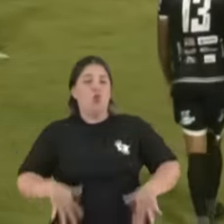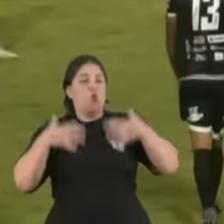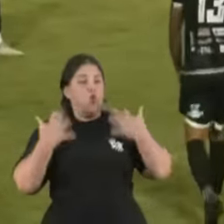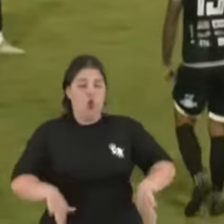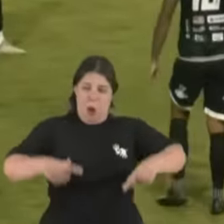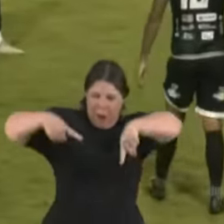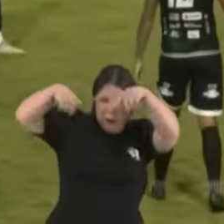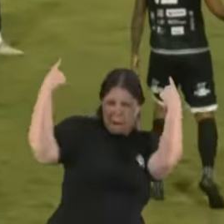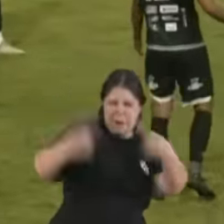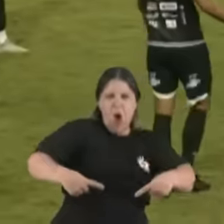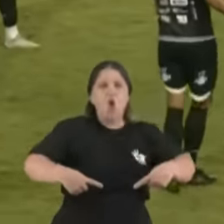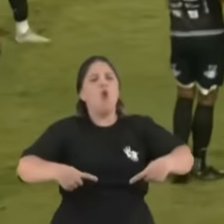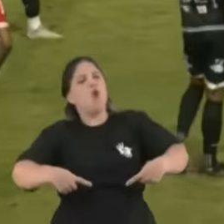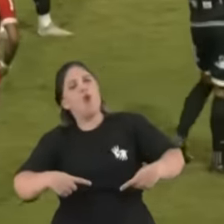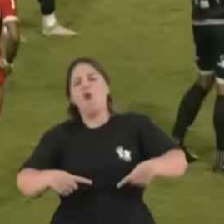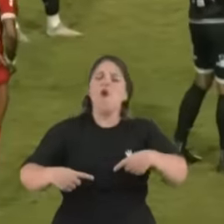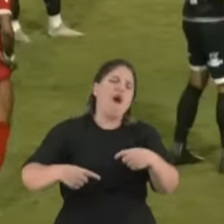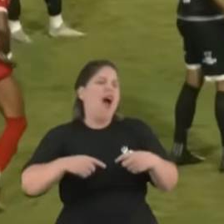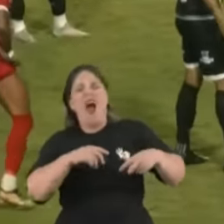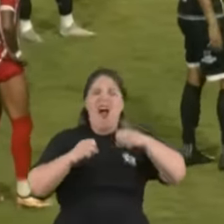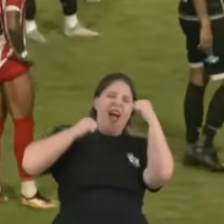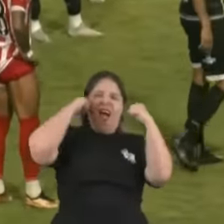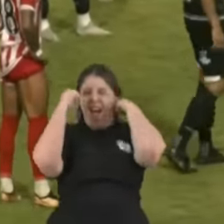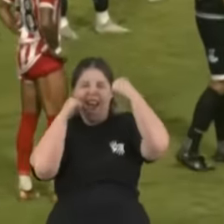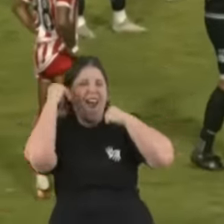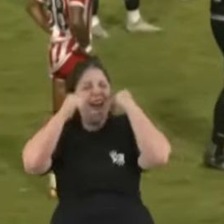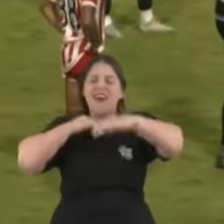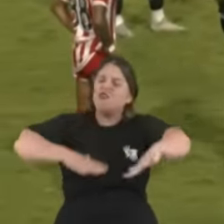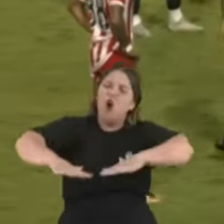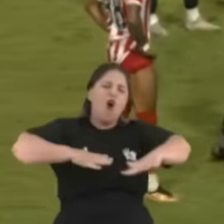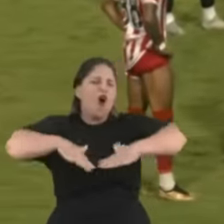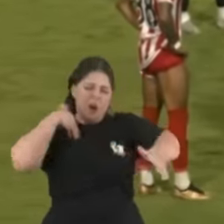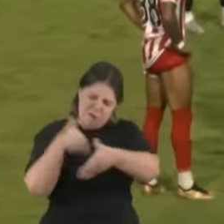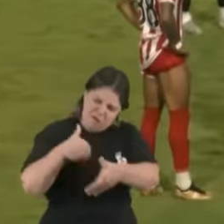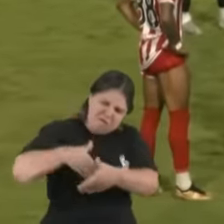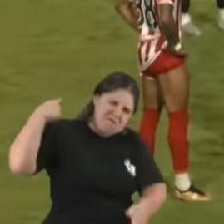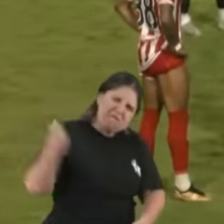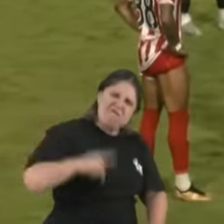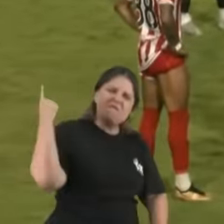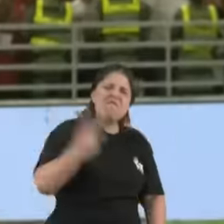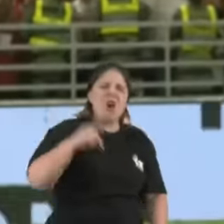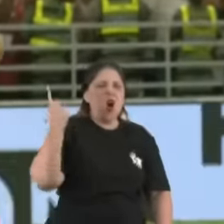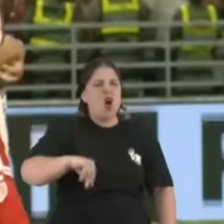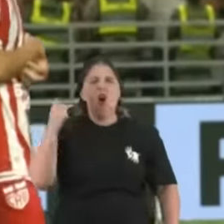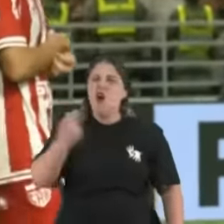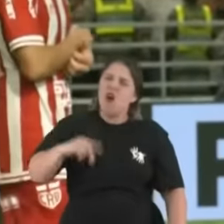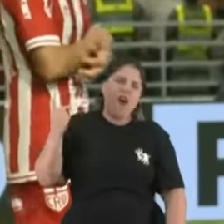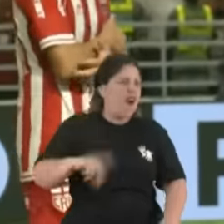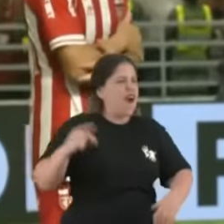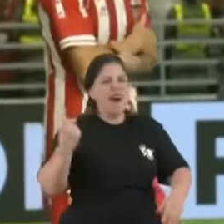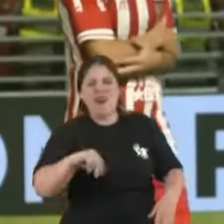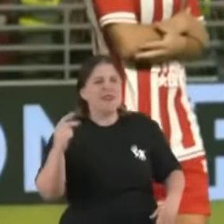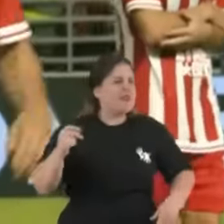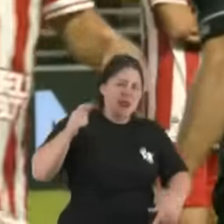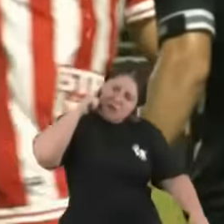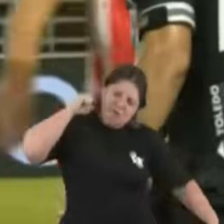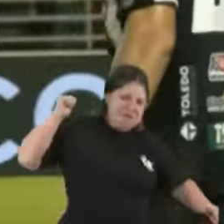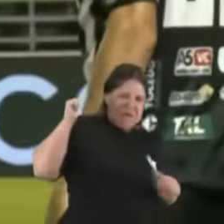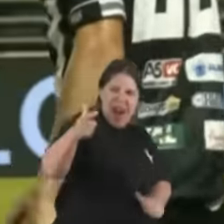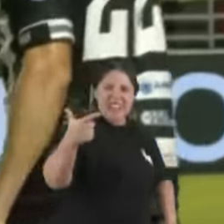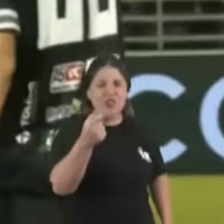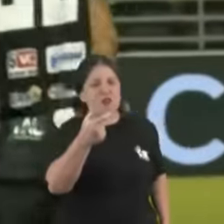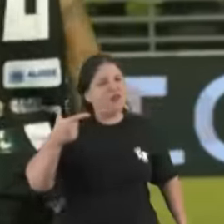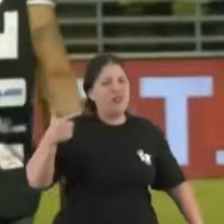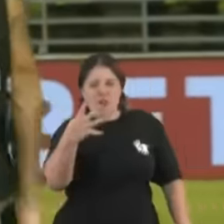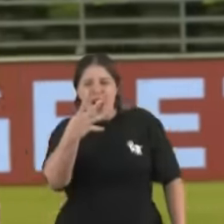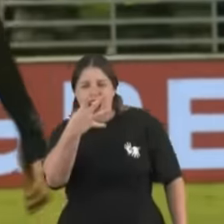quente e é rivalidade. É o futebol de Alagoas. Alagoana é massa. 2024, Luciano. É, ficou